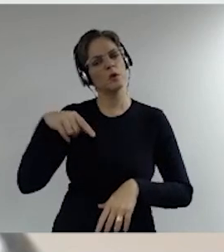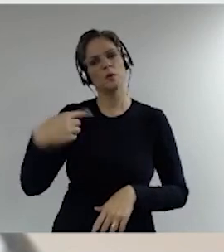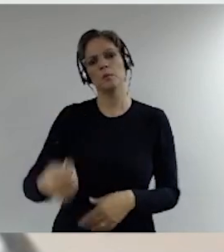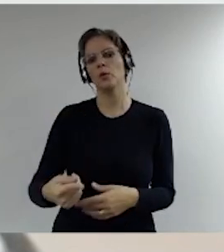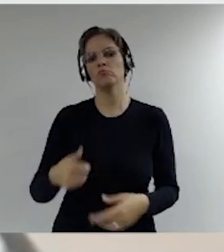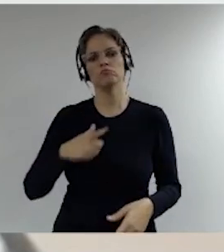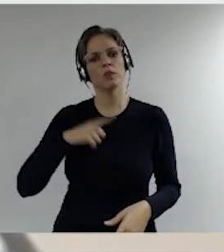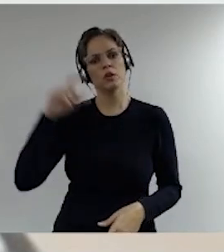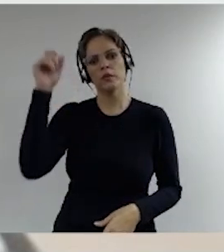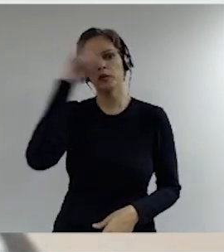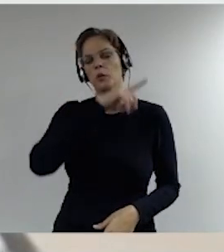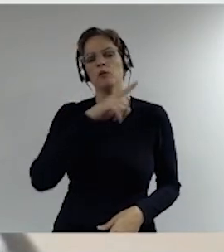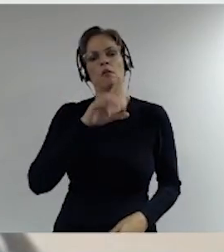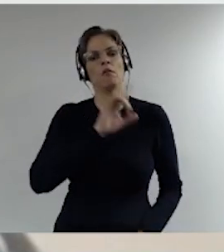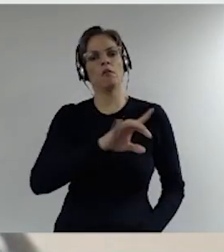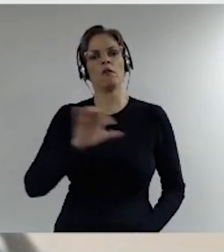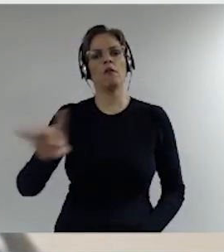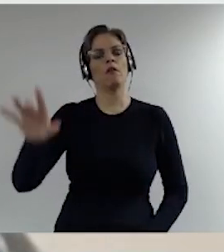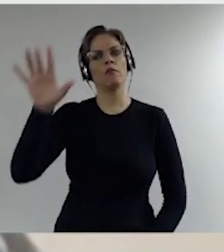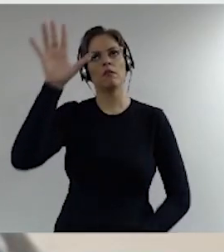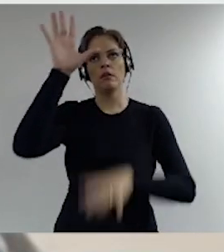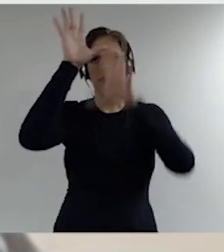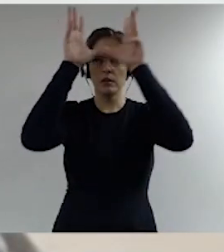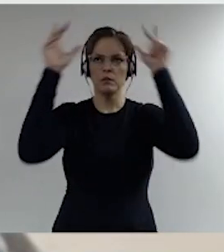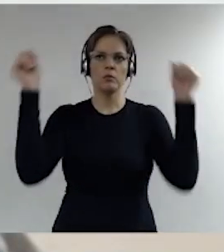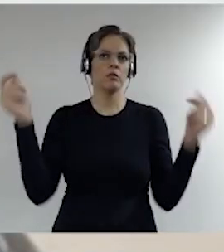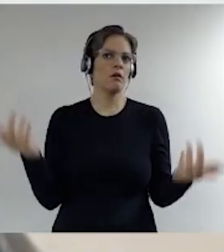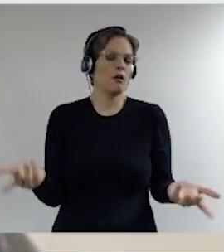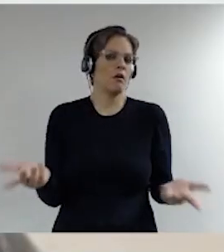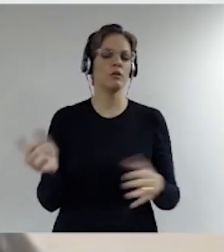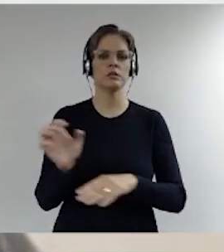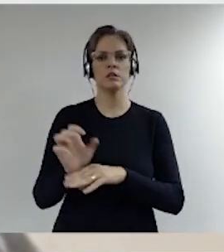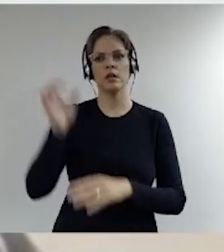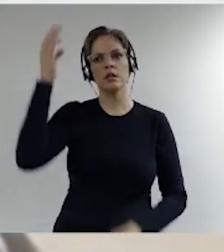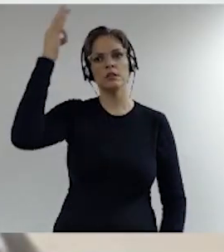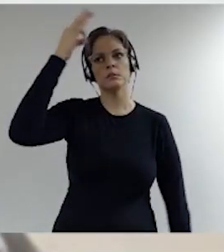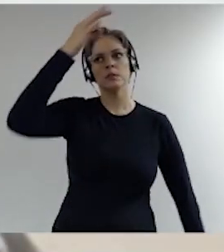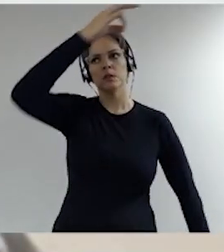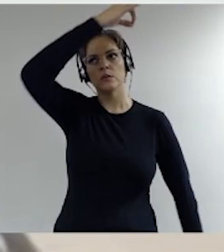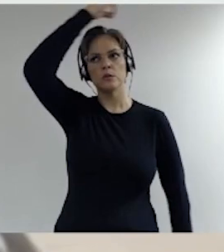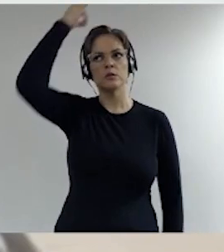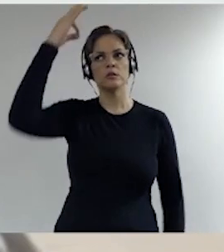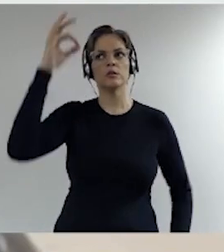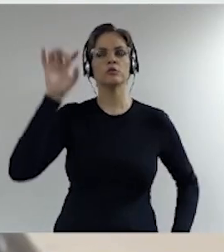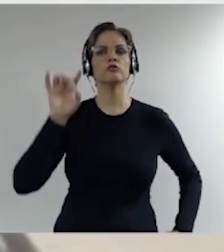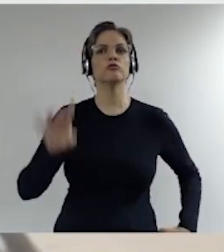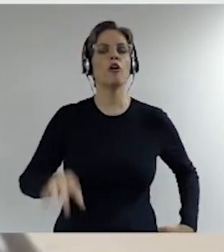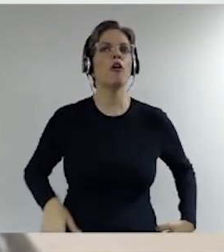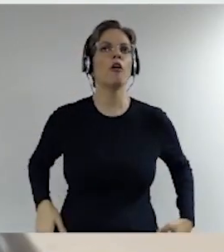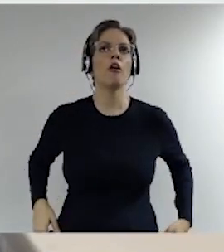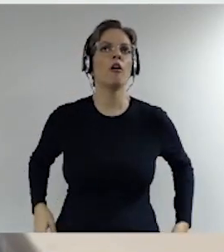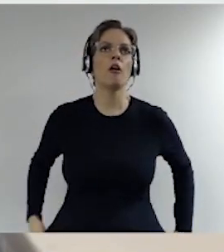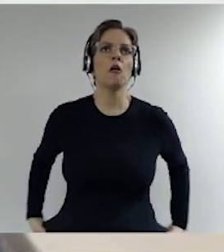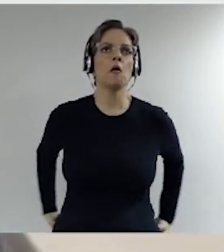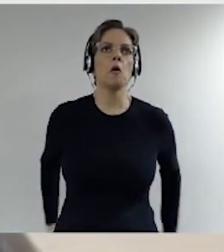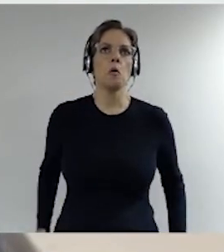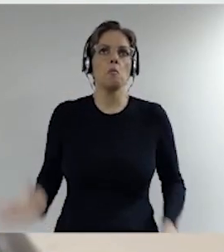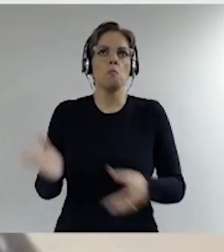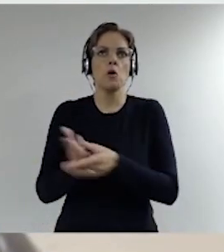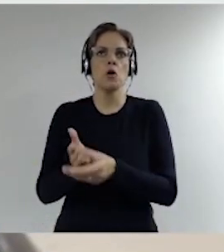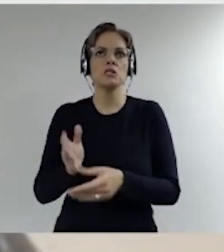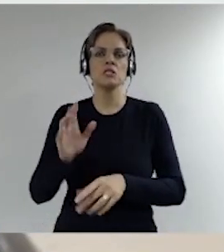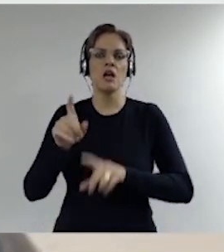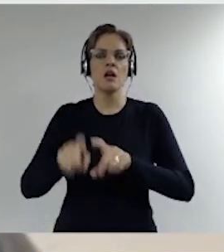realidade. No Espírito Santo, somente os processos eletrônicos estão com prazo fluindo, e aí representa